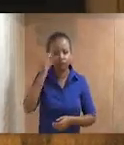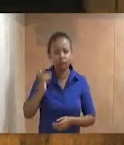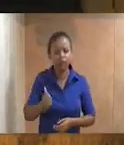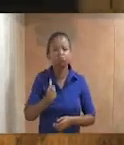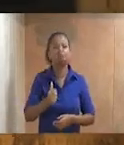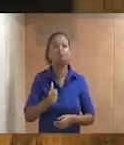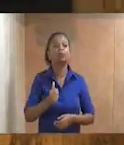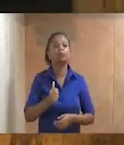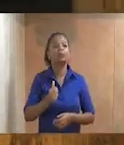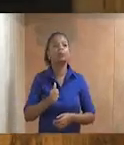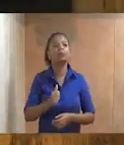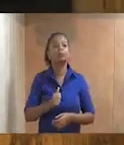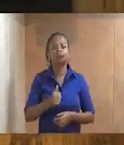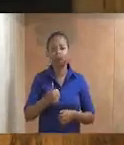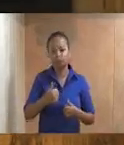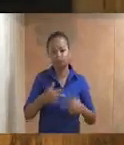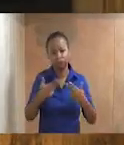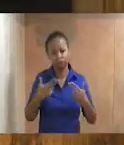Vocês sabem disso.